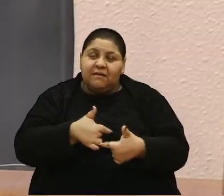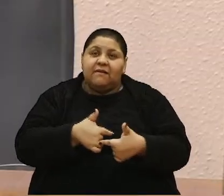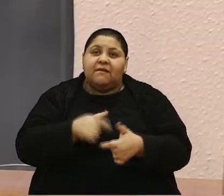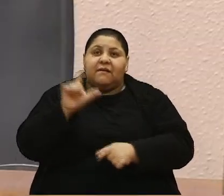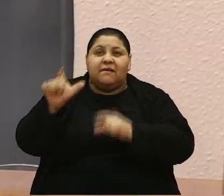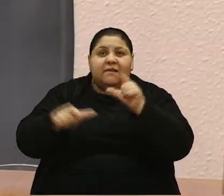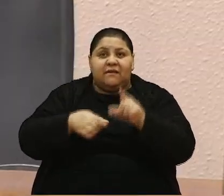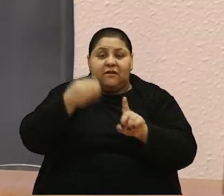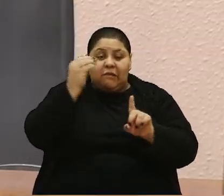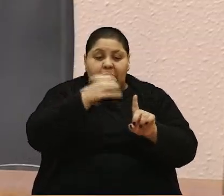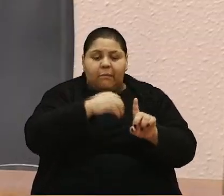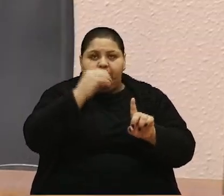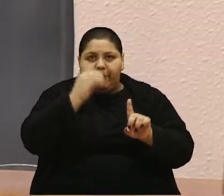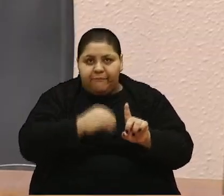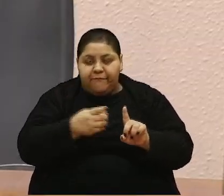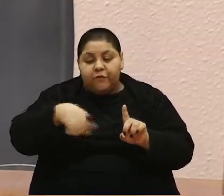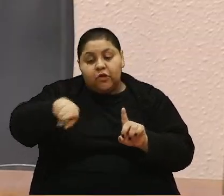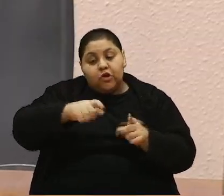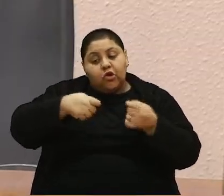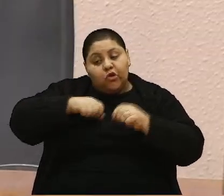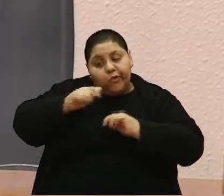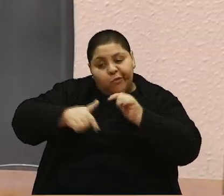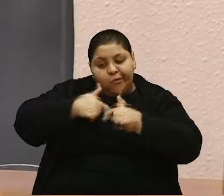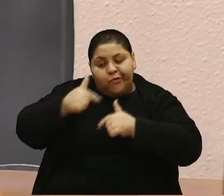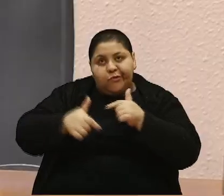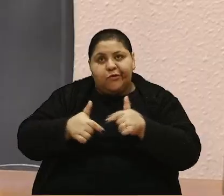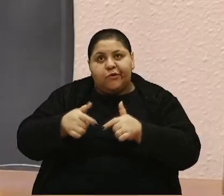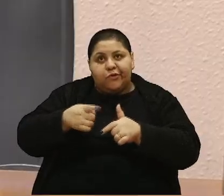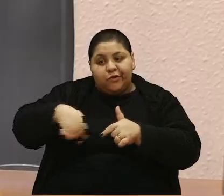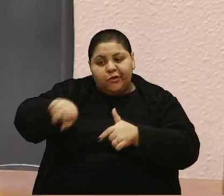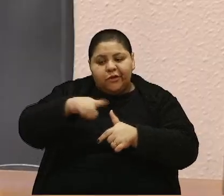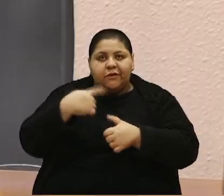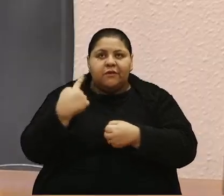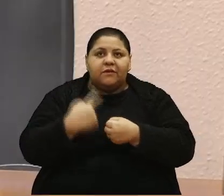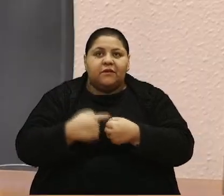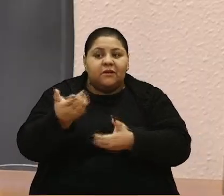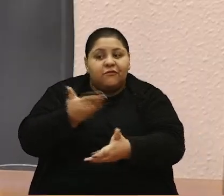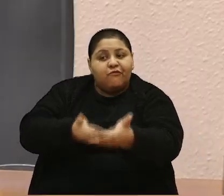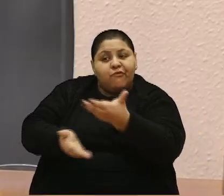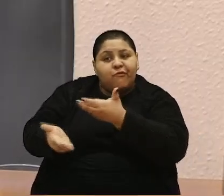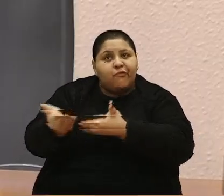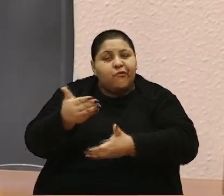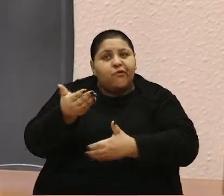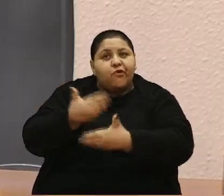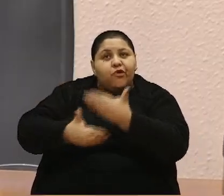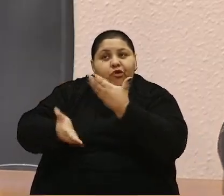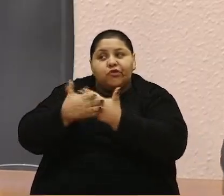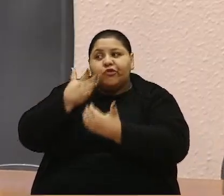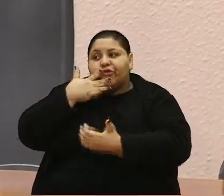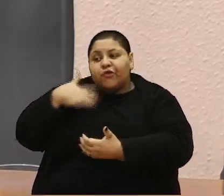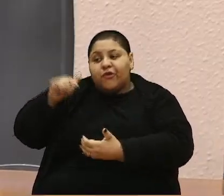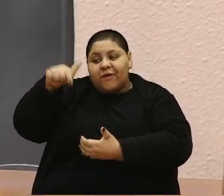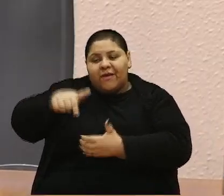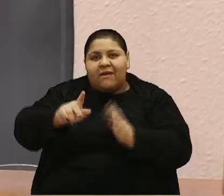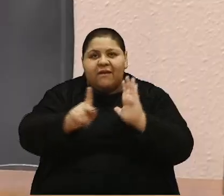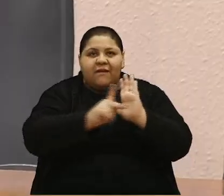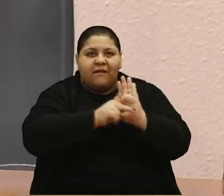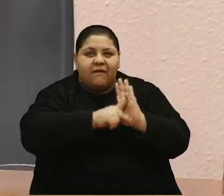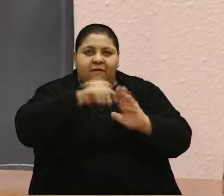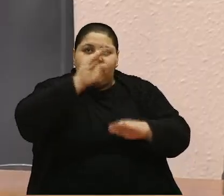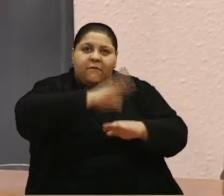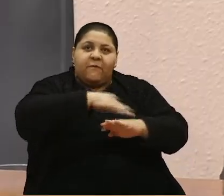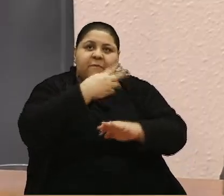pessoas em vulnerabilidade, enfim. Nós precisamos trabalhar para que a nossa cidade atenda a todas as crianças. Então, esse projeto de mais